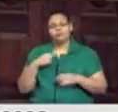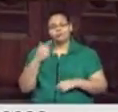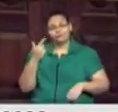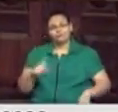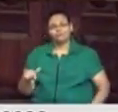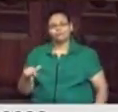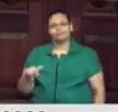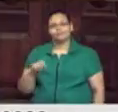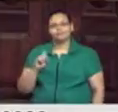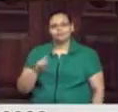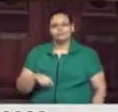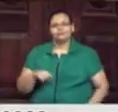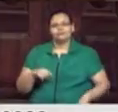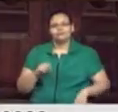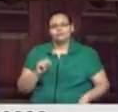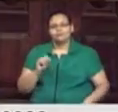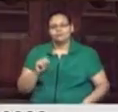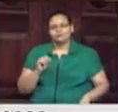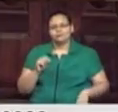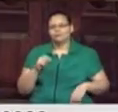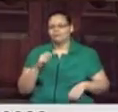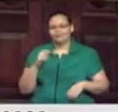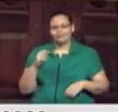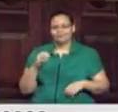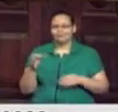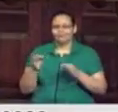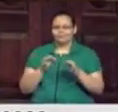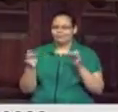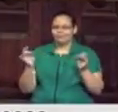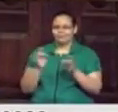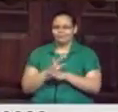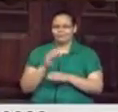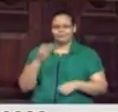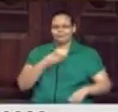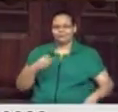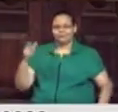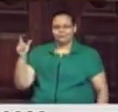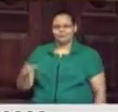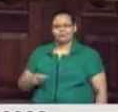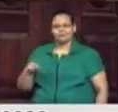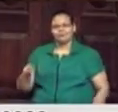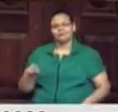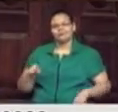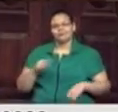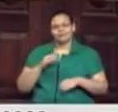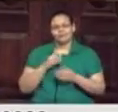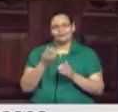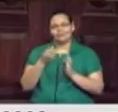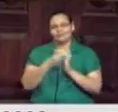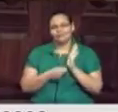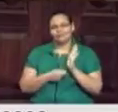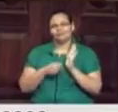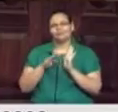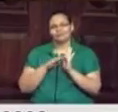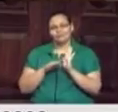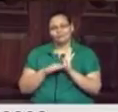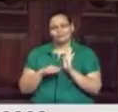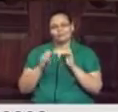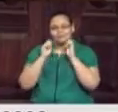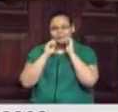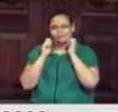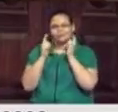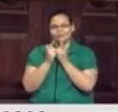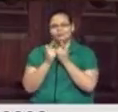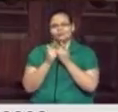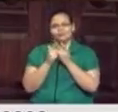fica flagrante, fica patente o despreparo e o descuidado do governo no encaminhamento dessas matérias para a Assembleia